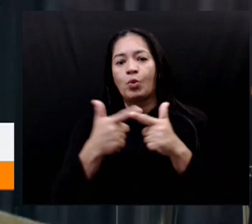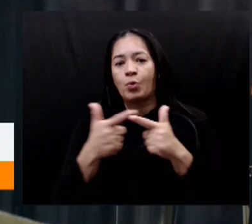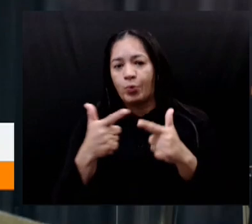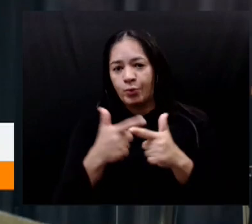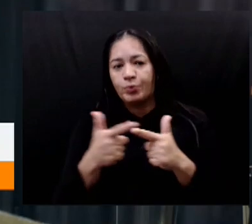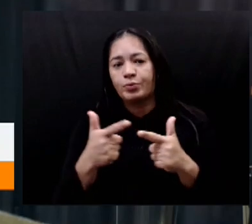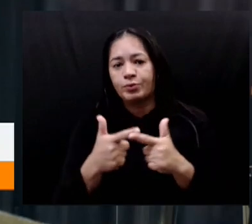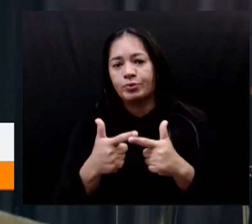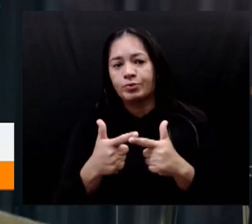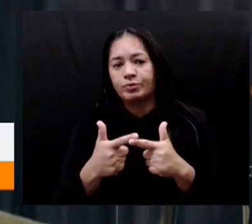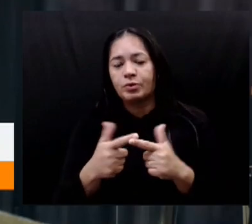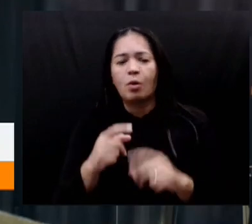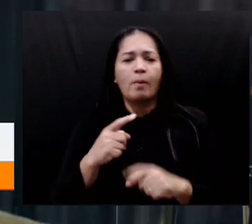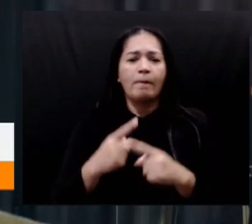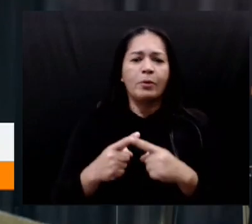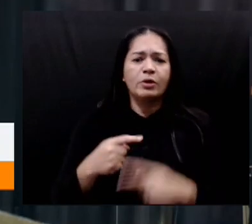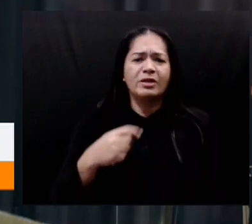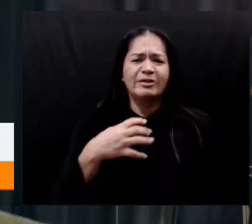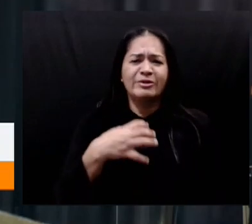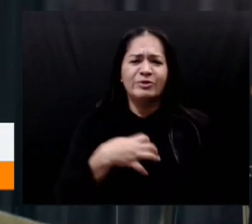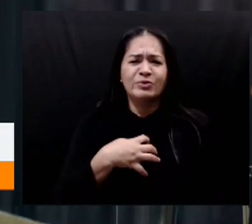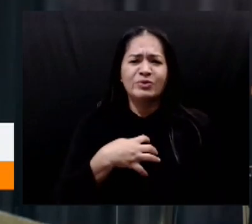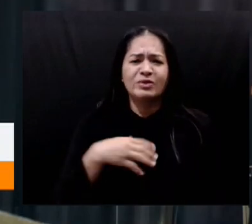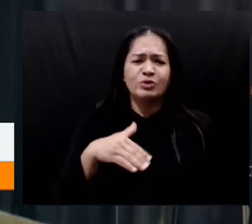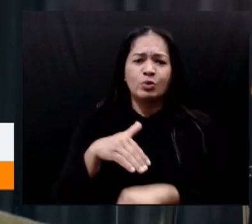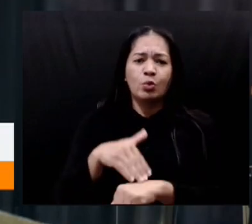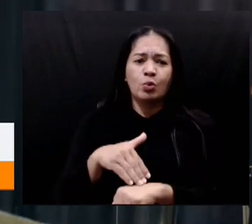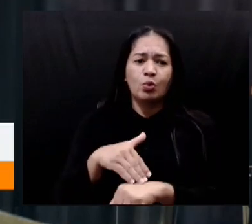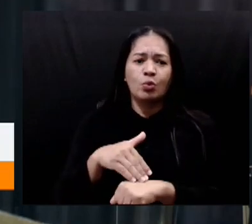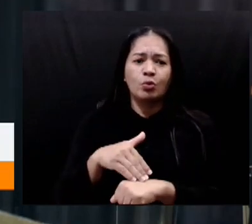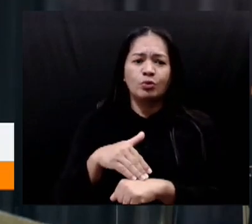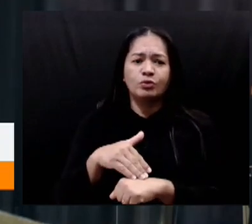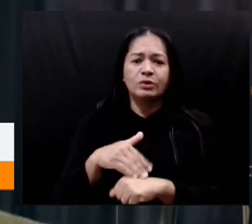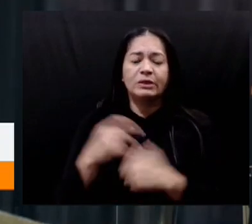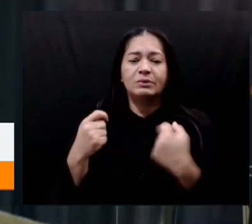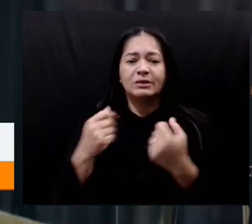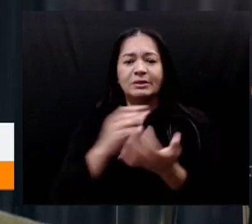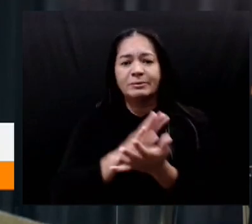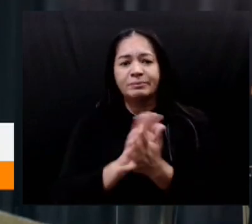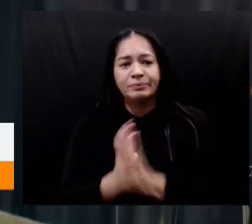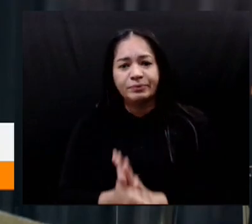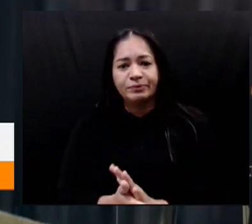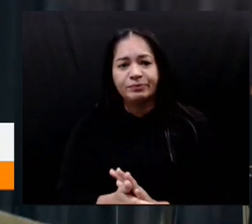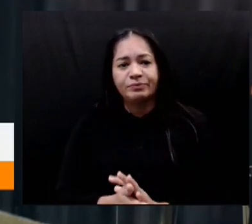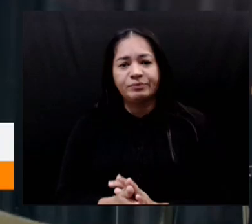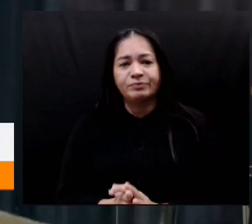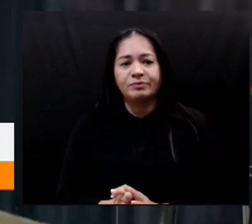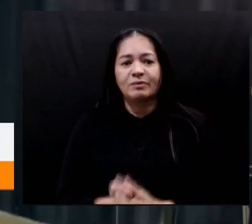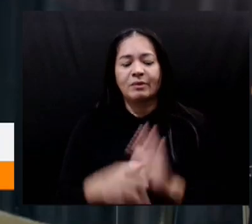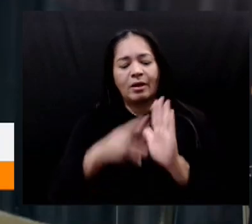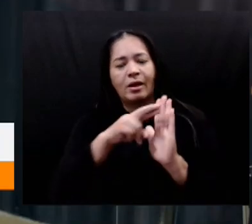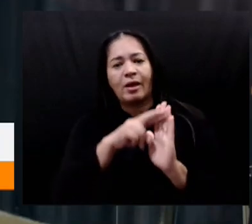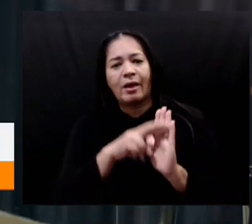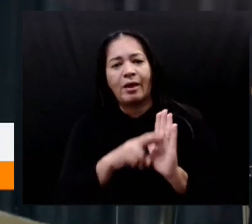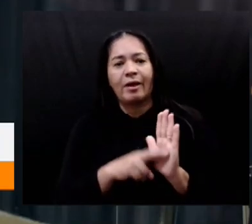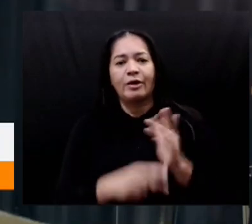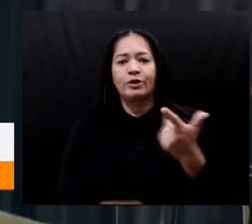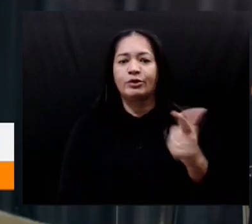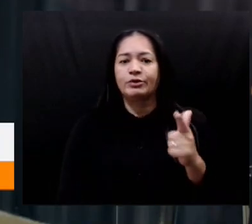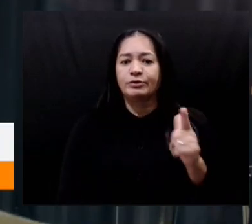eu sinto essa culpa e desconstruindo isso. E aí não tem uma regra, é caso a caso, Uhum.